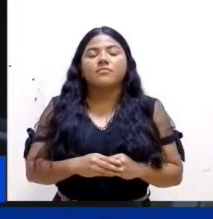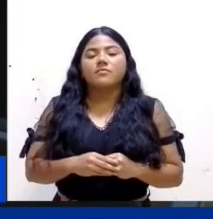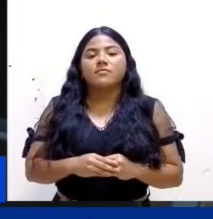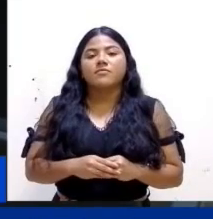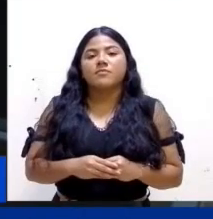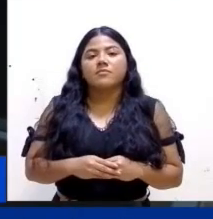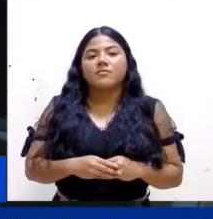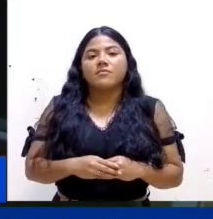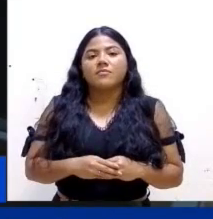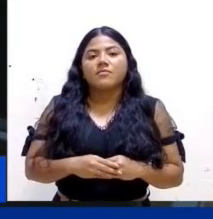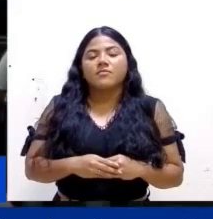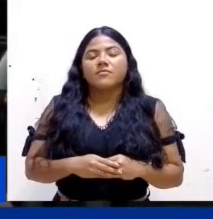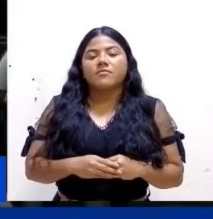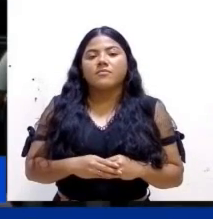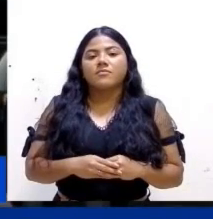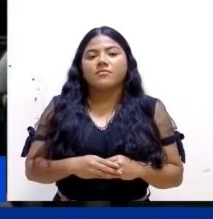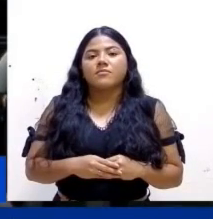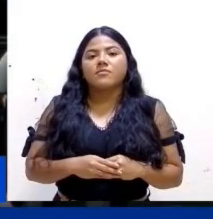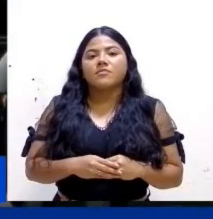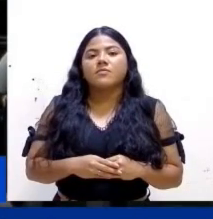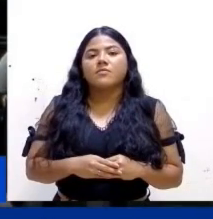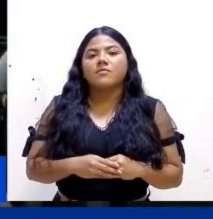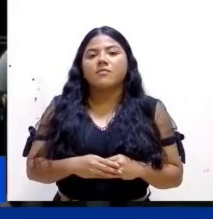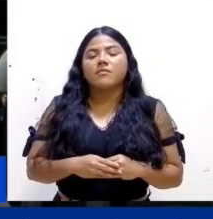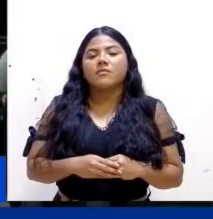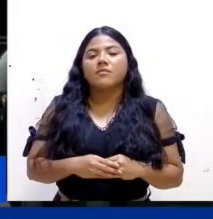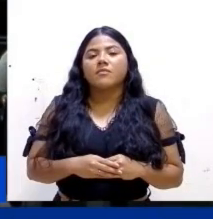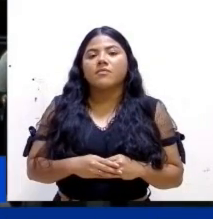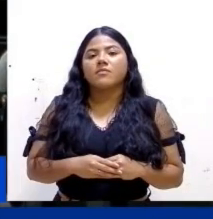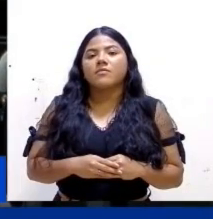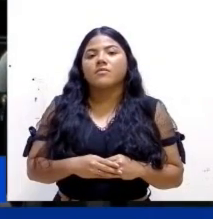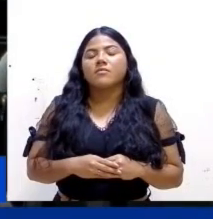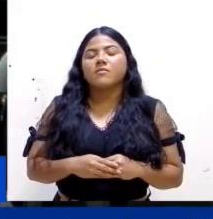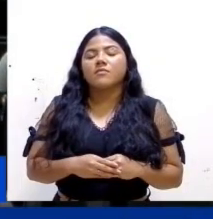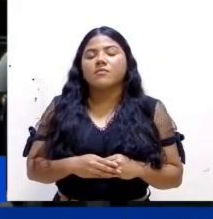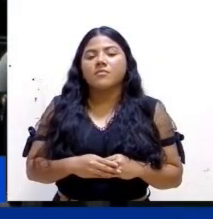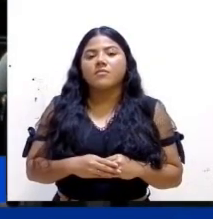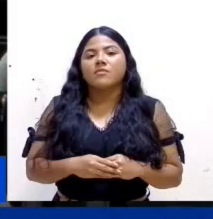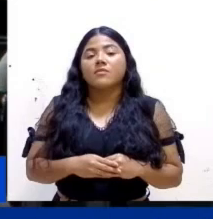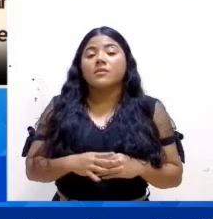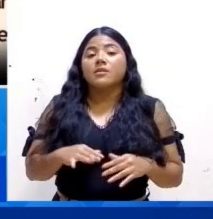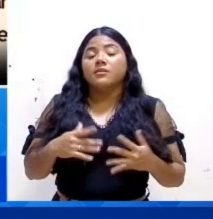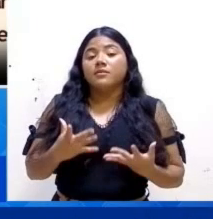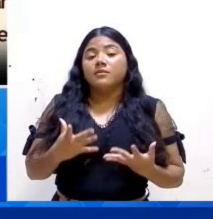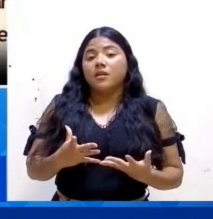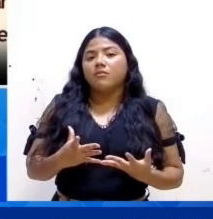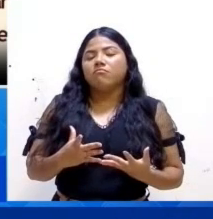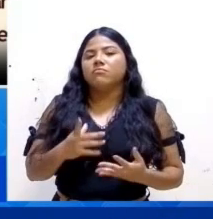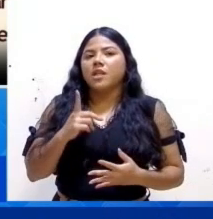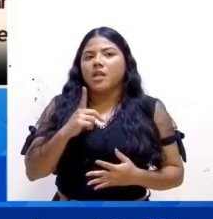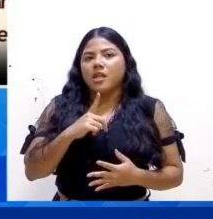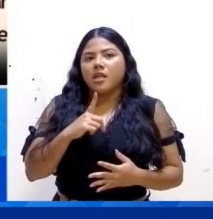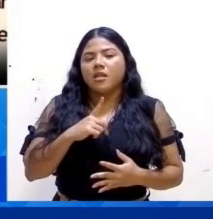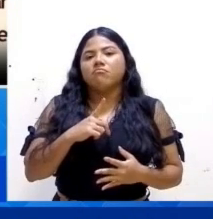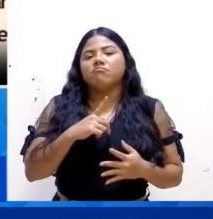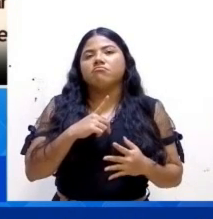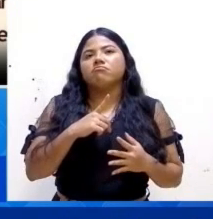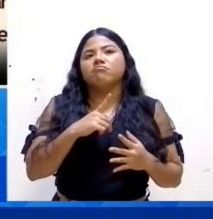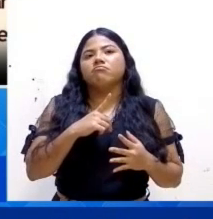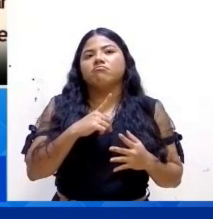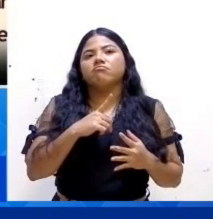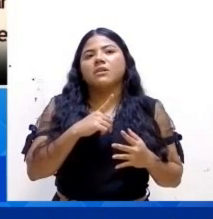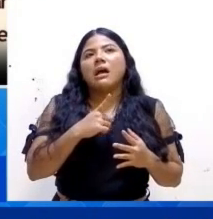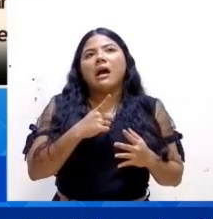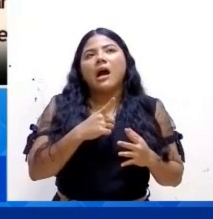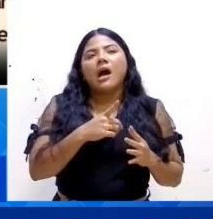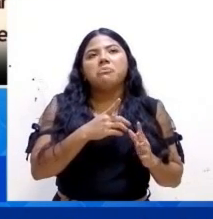Existem situações em que se possa abdicar do direito da criança em conhecer a identidade do pai? Não, como eu